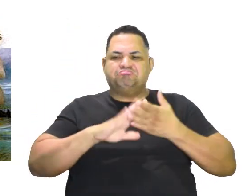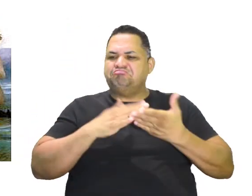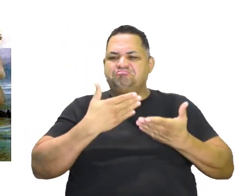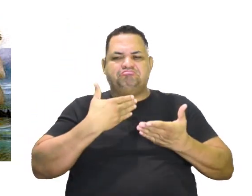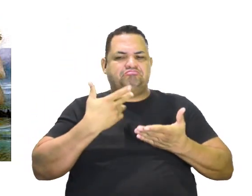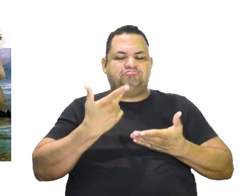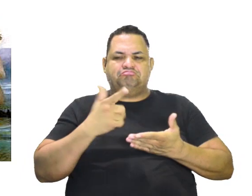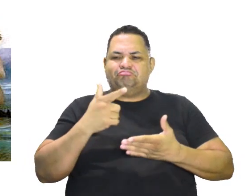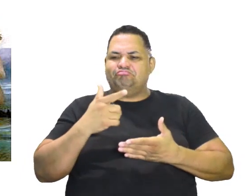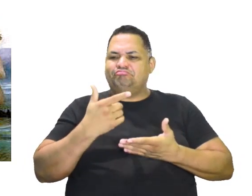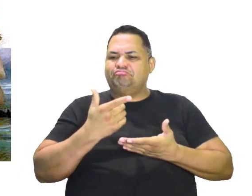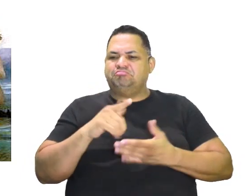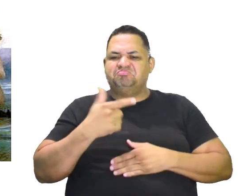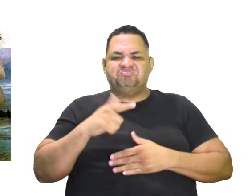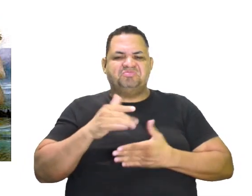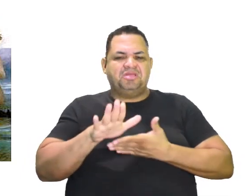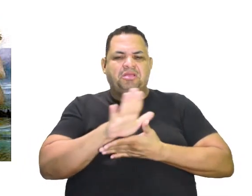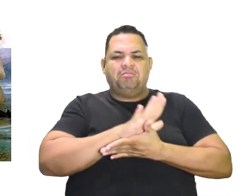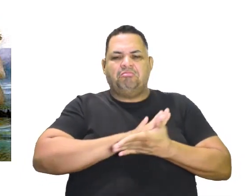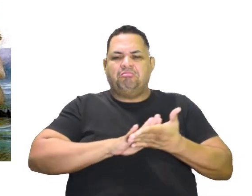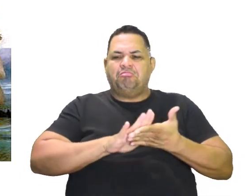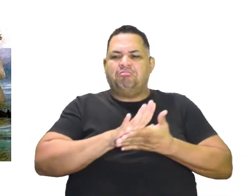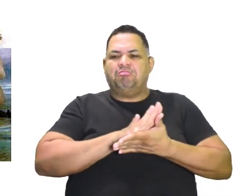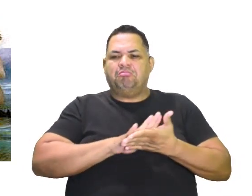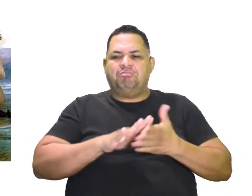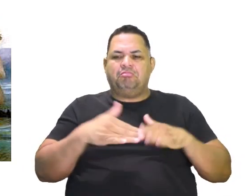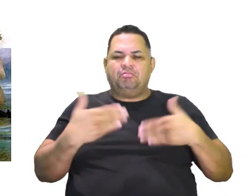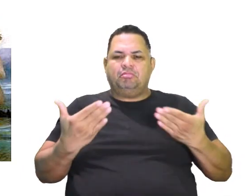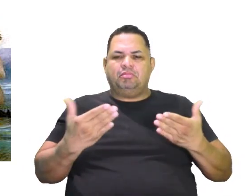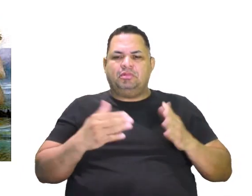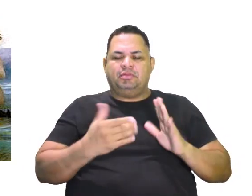tinha nada disso não tinha nenhuma